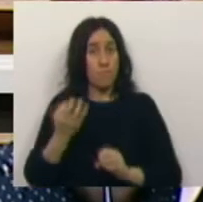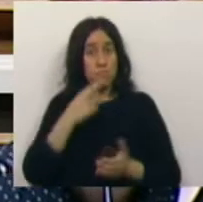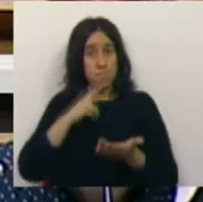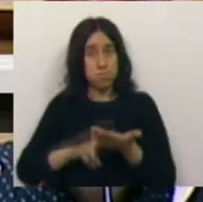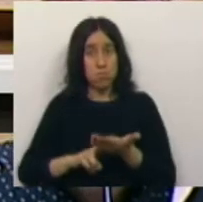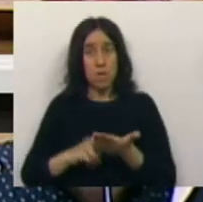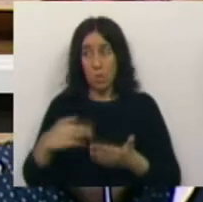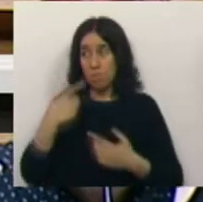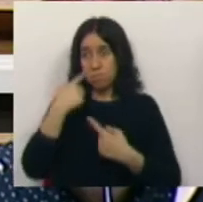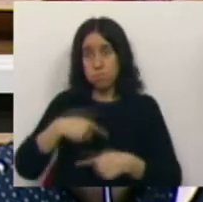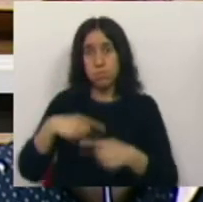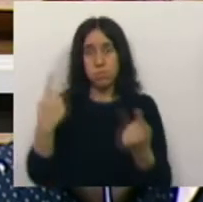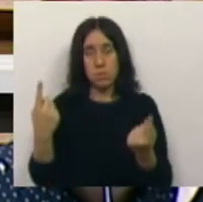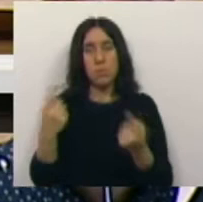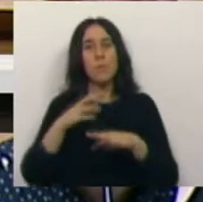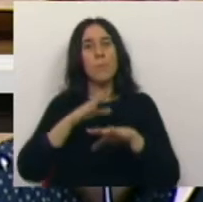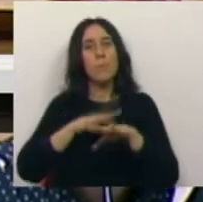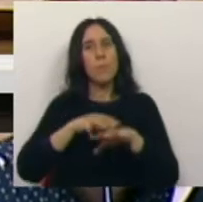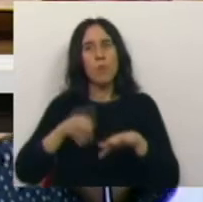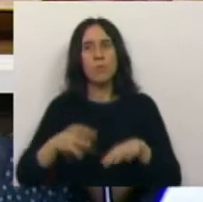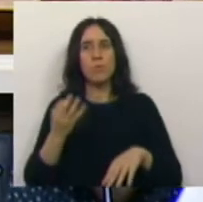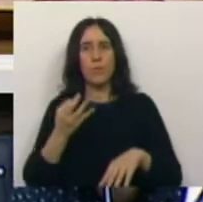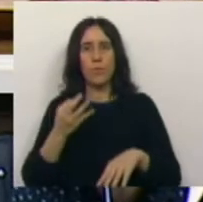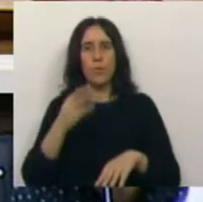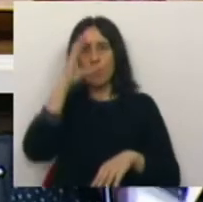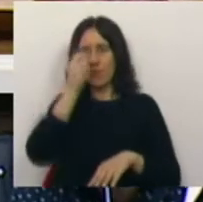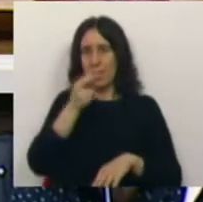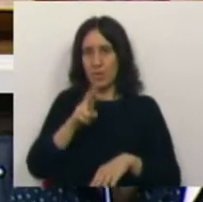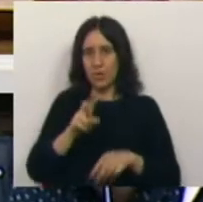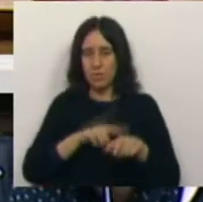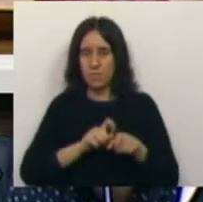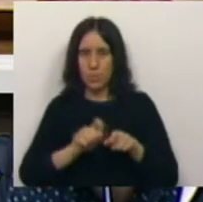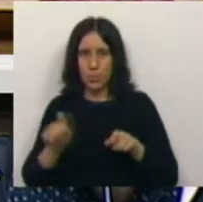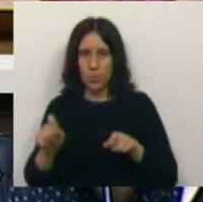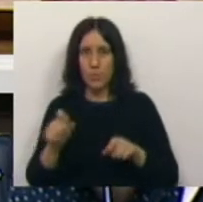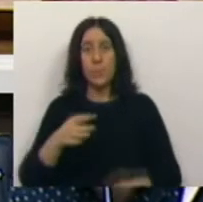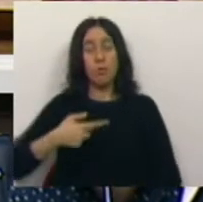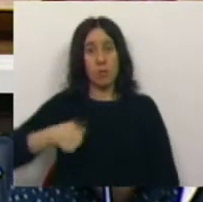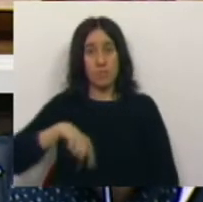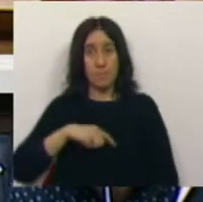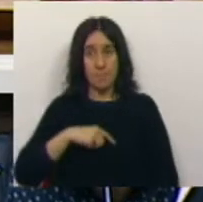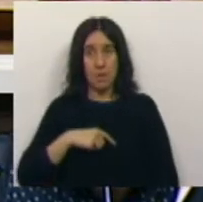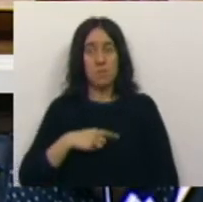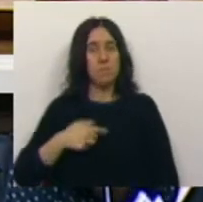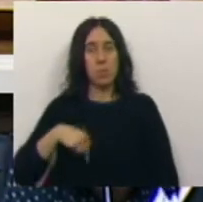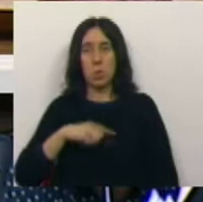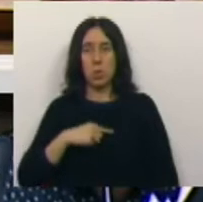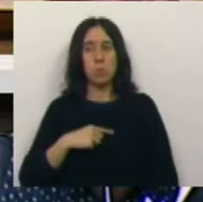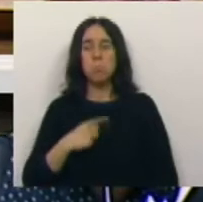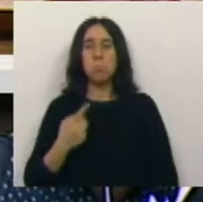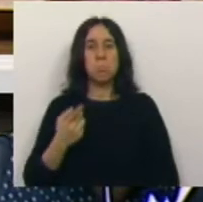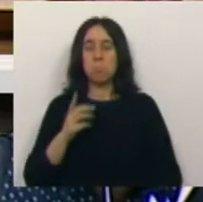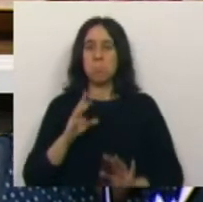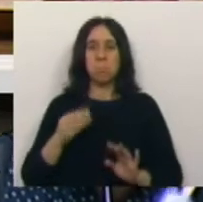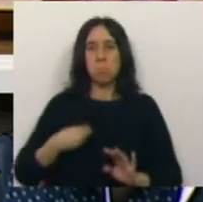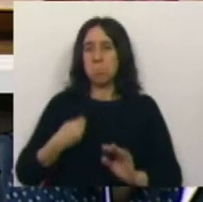realidade que agora veio a público do ocorrida durante o anterior governo. Da nossa parte, não nos intimida o